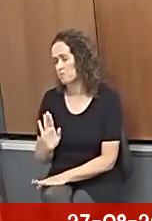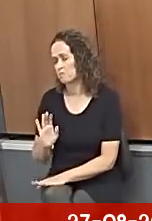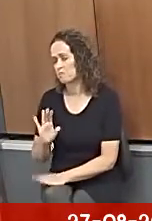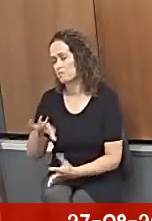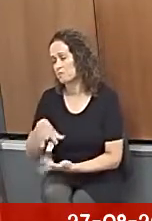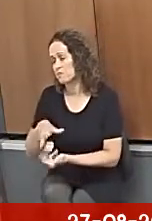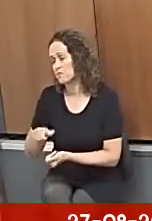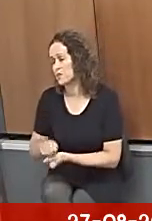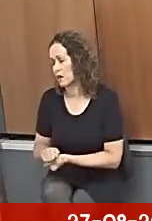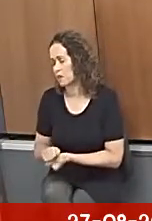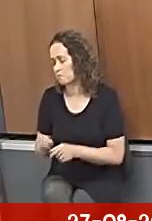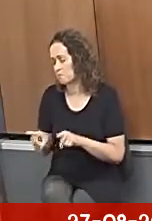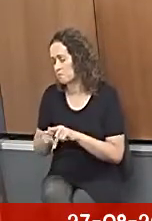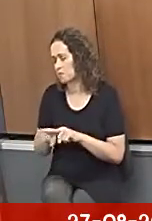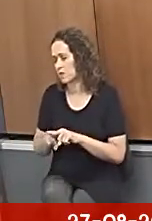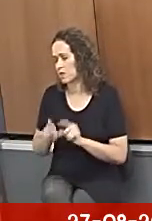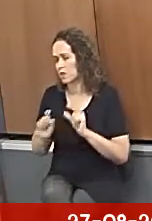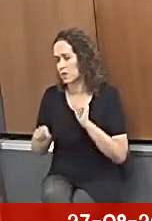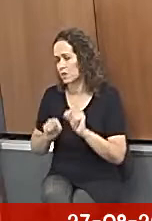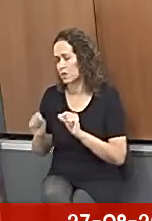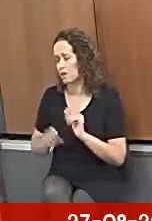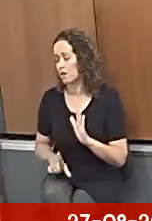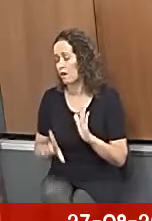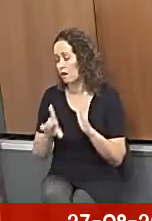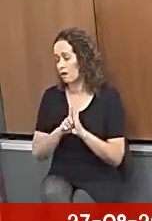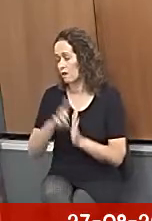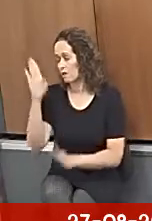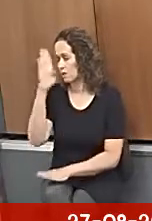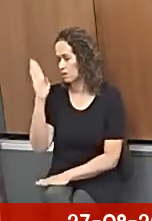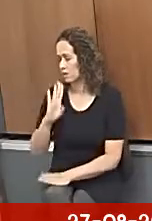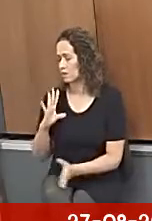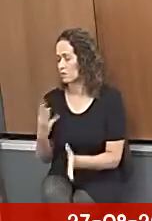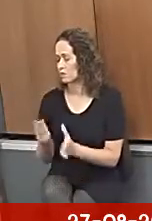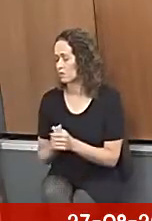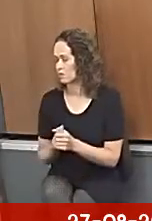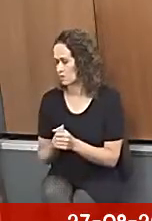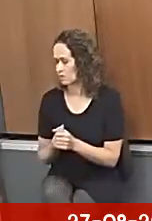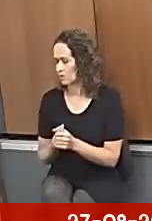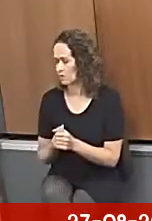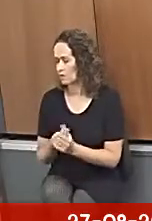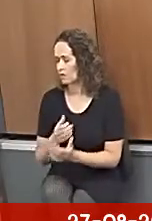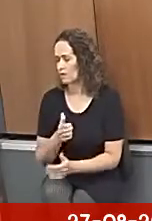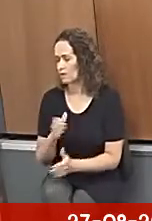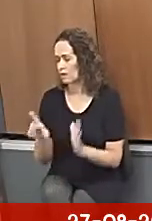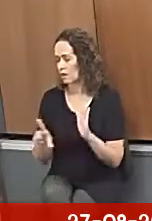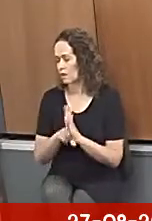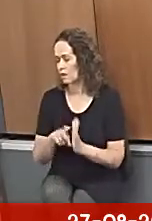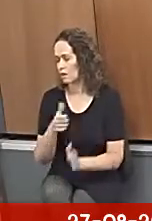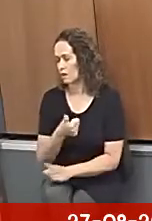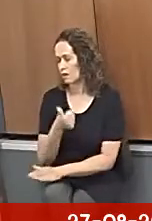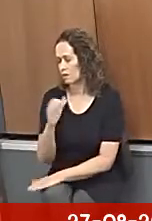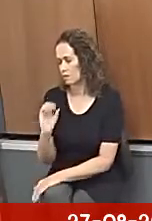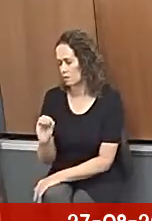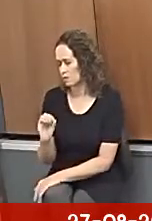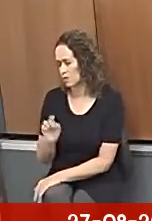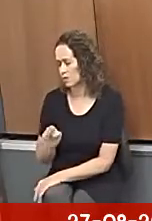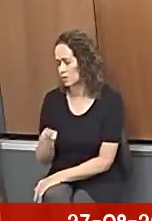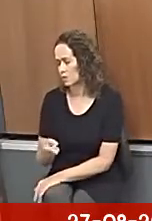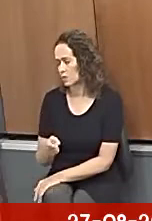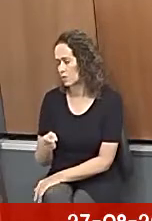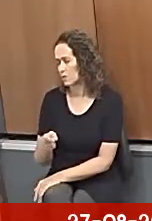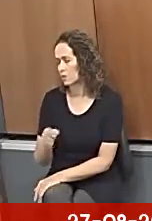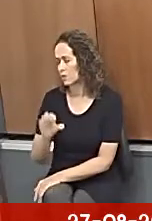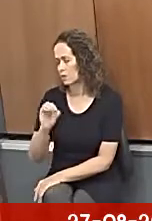estatuto da pessoa com deficiência que a lei brasileira de inclusão que a lei 10 mil dez mil e